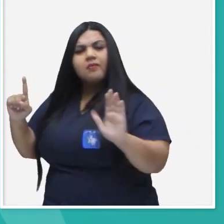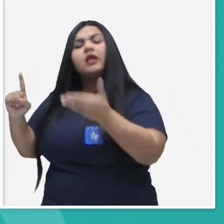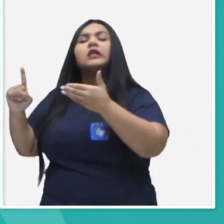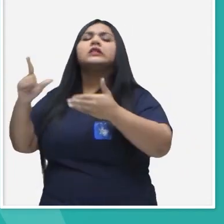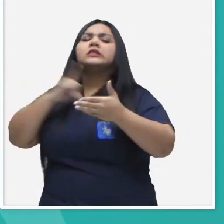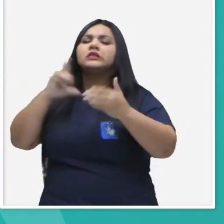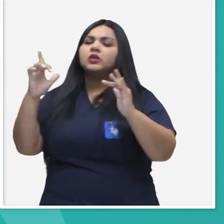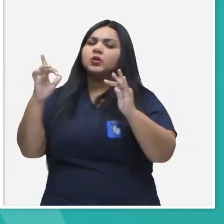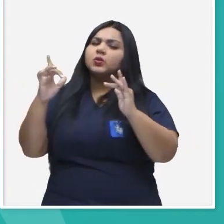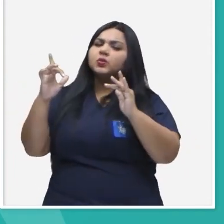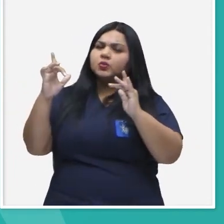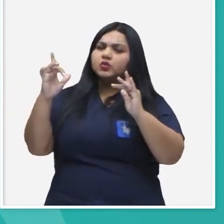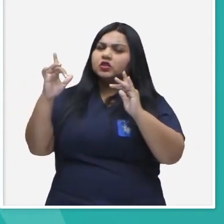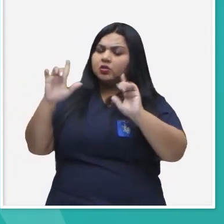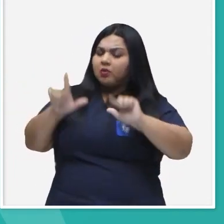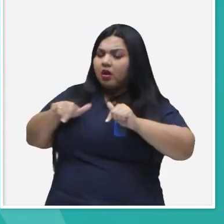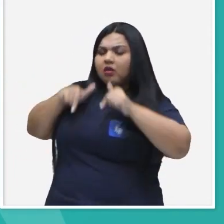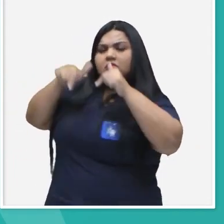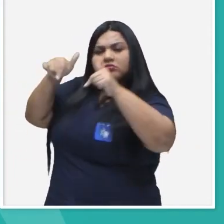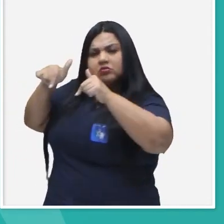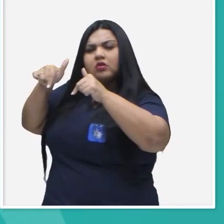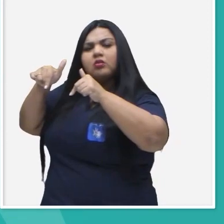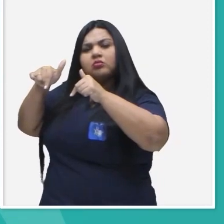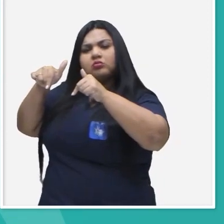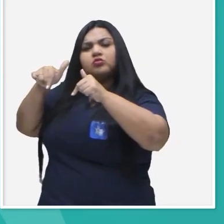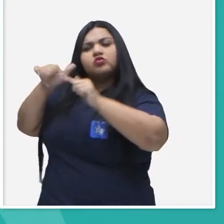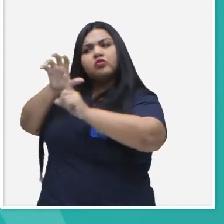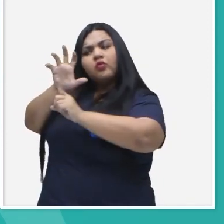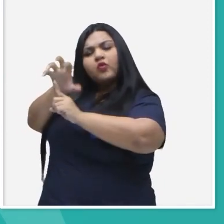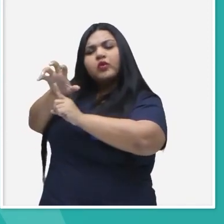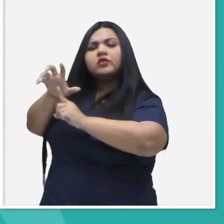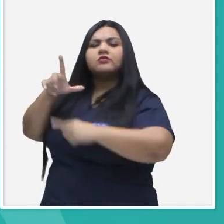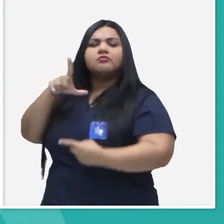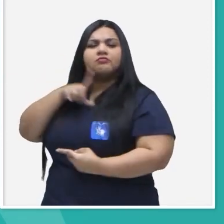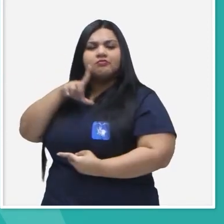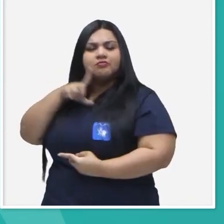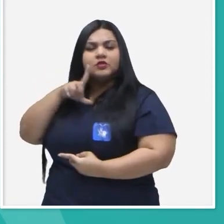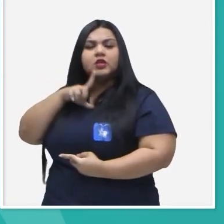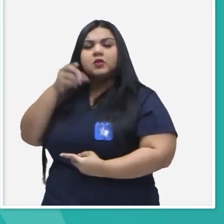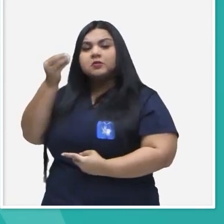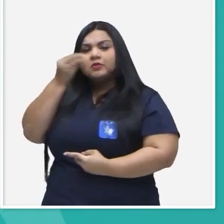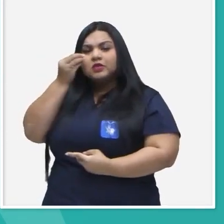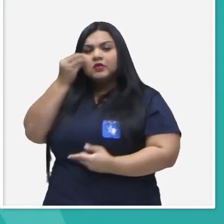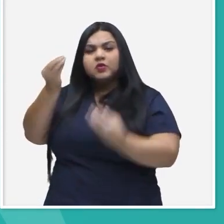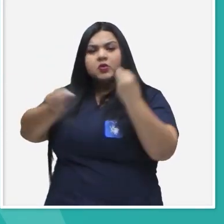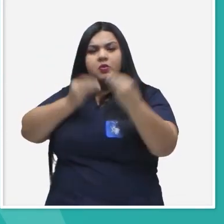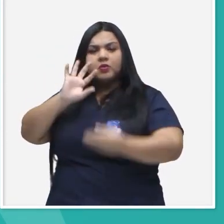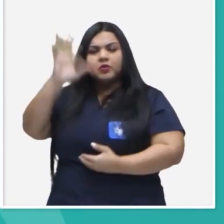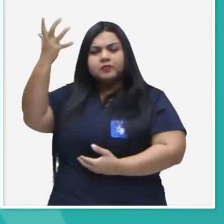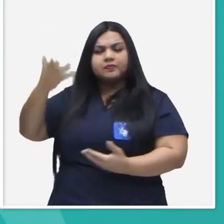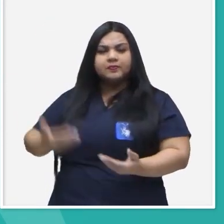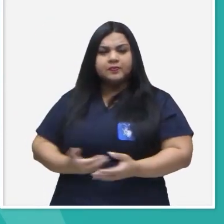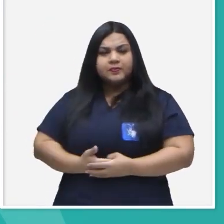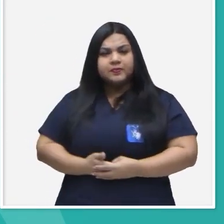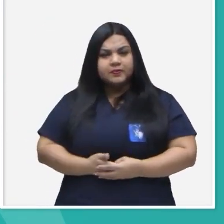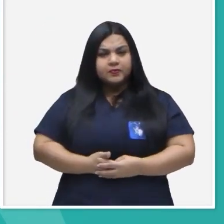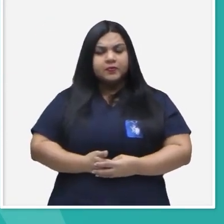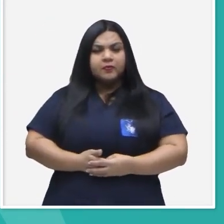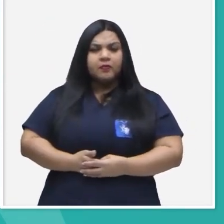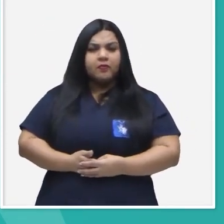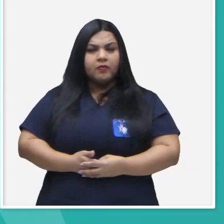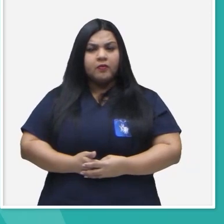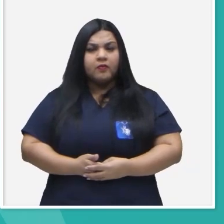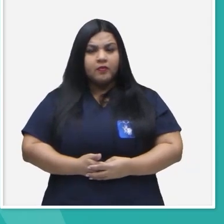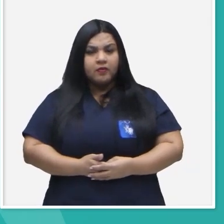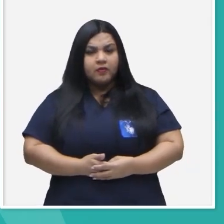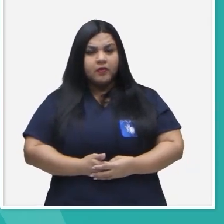interferência muito grande no jogo do outro. Então observem aí como acontece um pouquinho do jogo. O objetivo é o